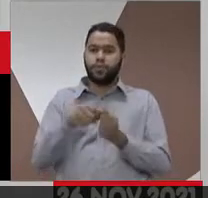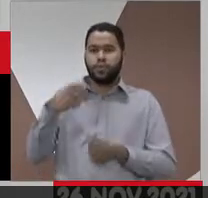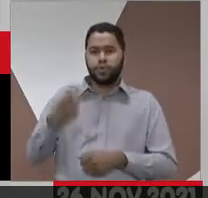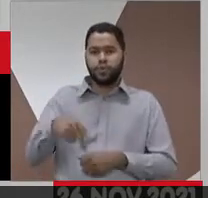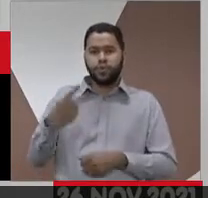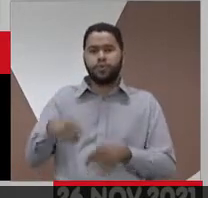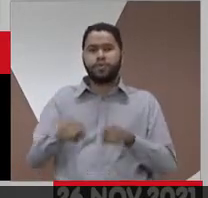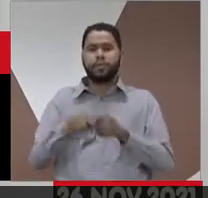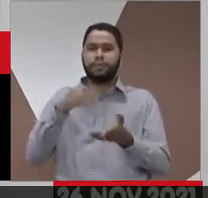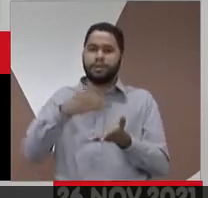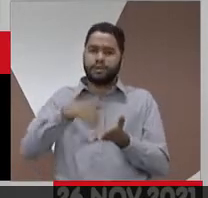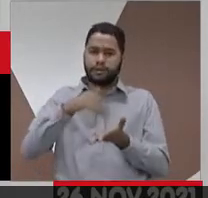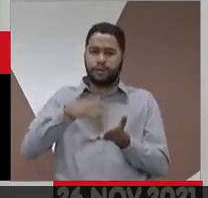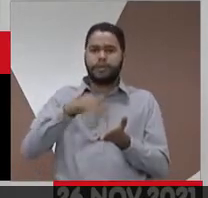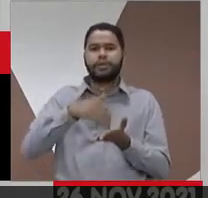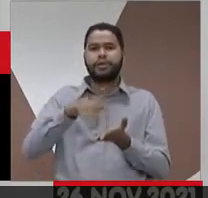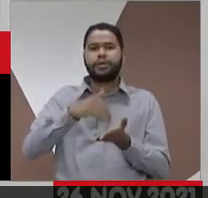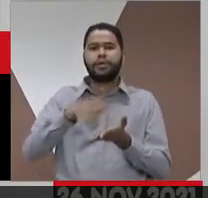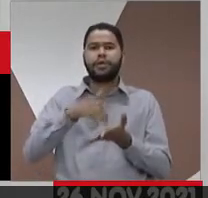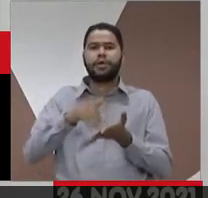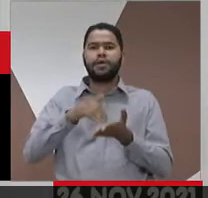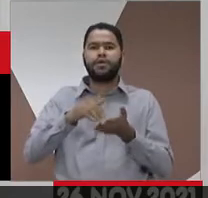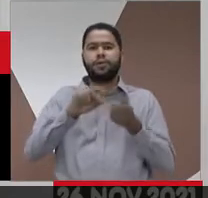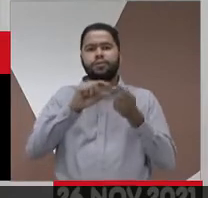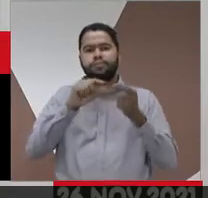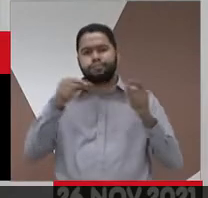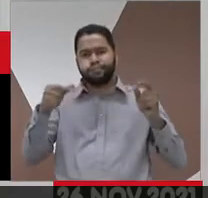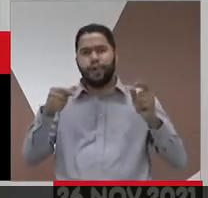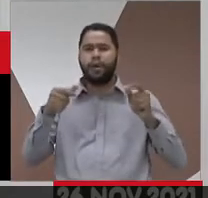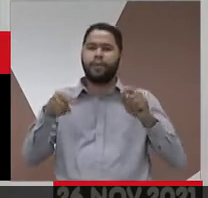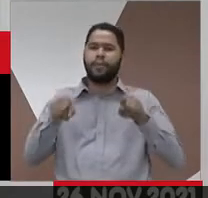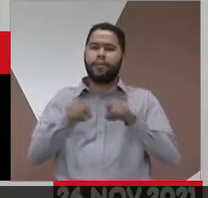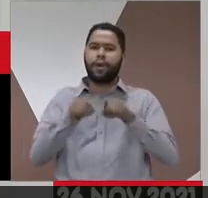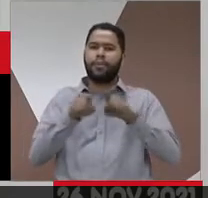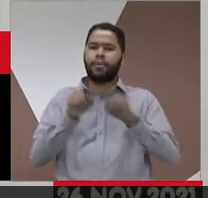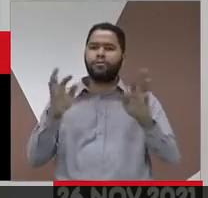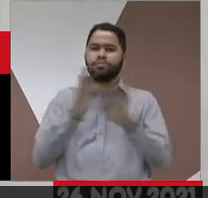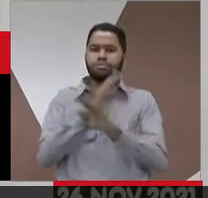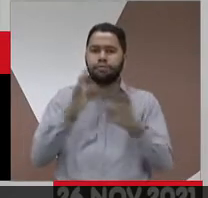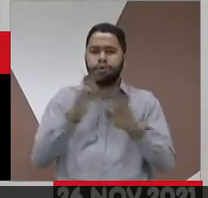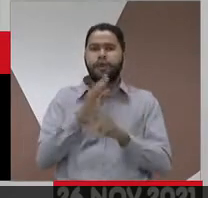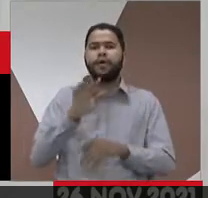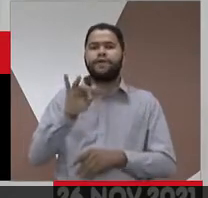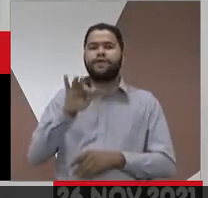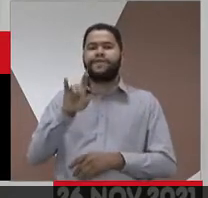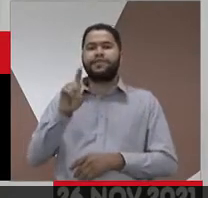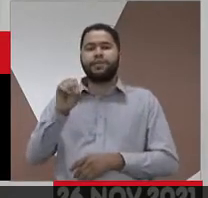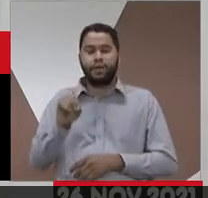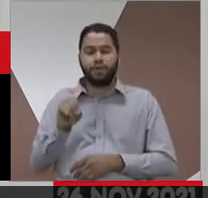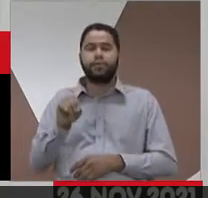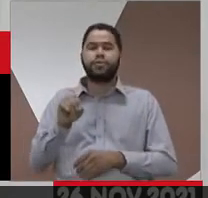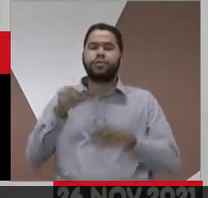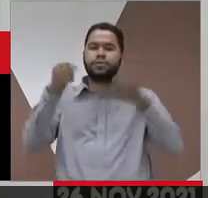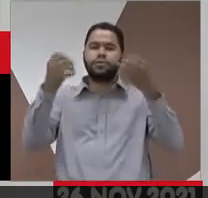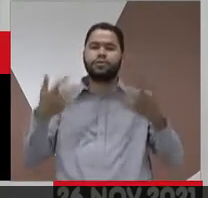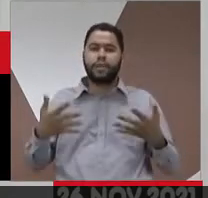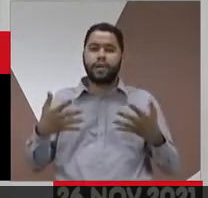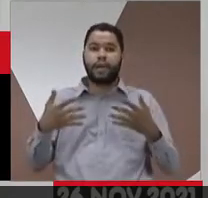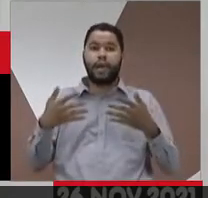o secretário de Infraestrutura e Mobilidade de Minas Gerais, Fernando Macato, que irá nos falar pelo